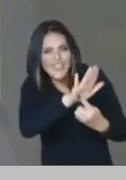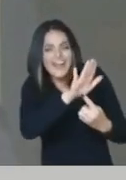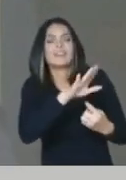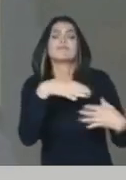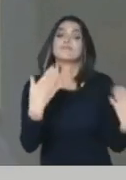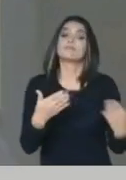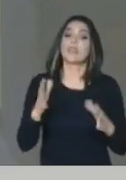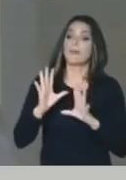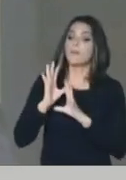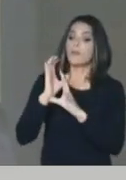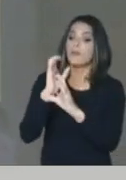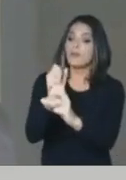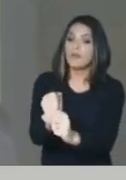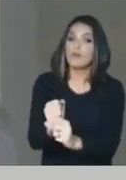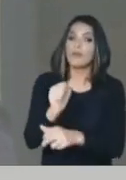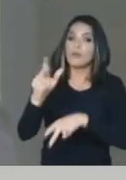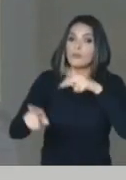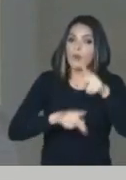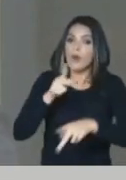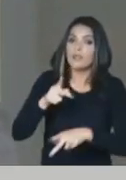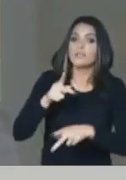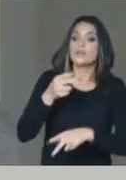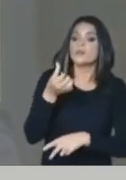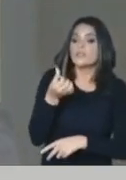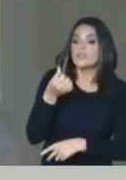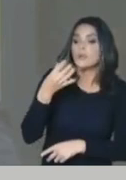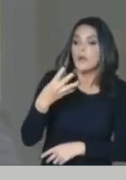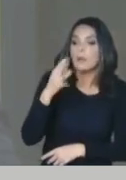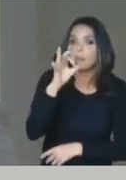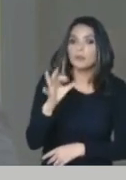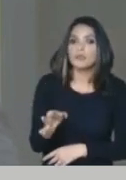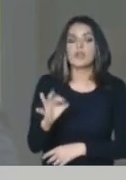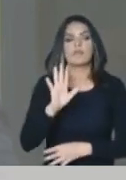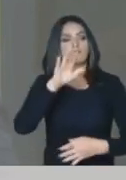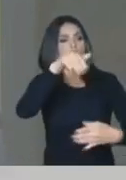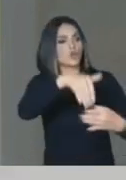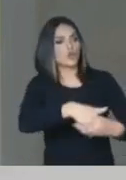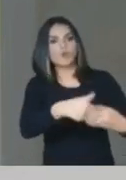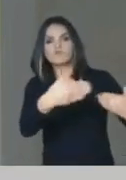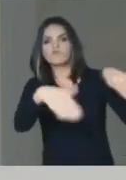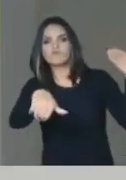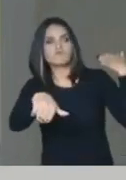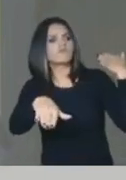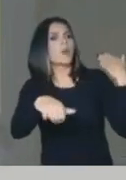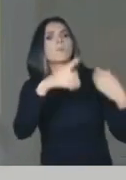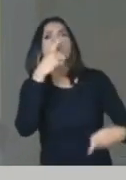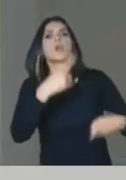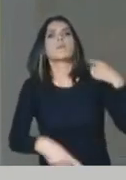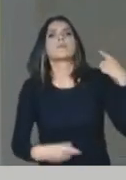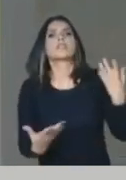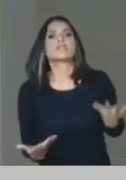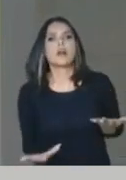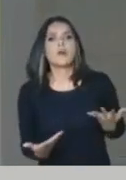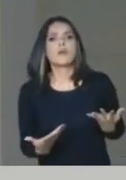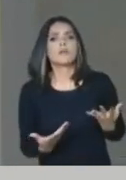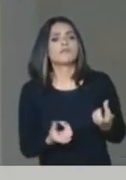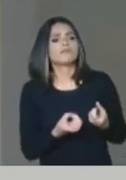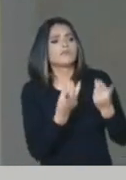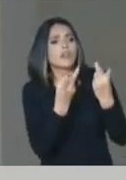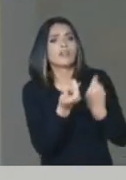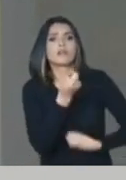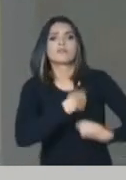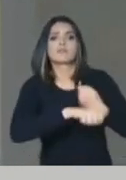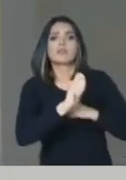64% da população se manifestou contrariamente à proibição de comercialização de armas de fogo